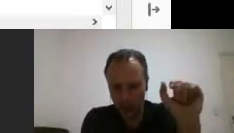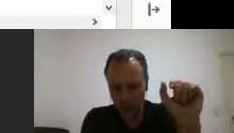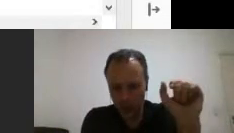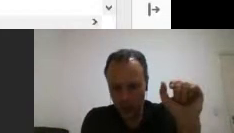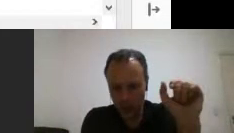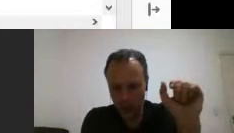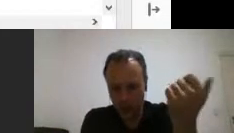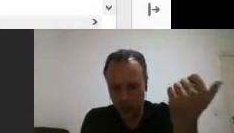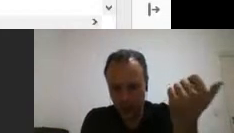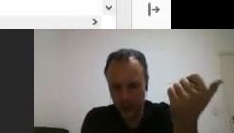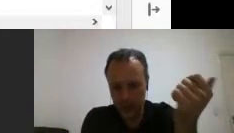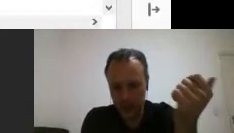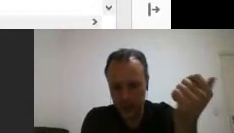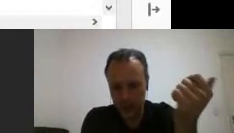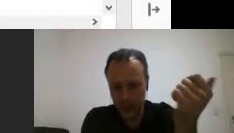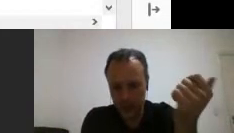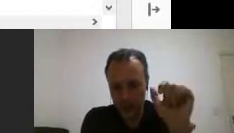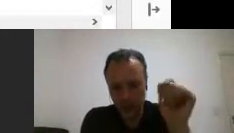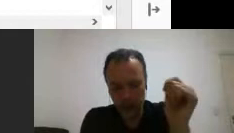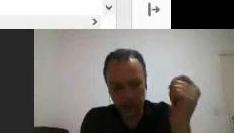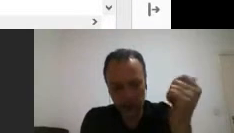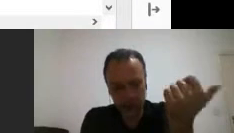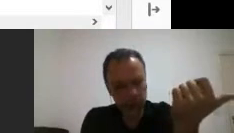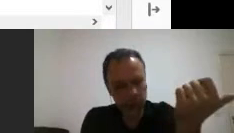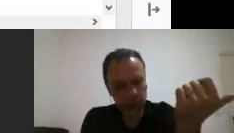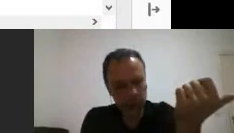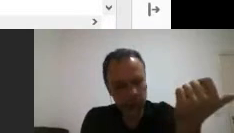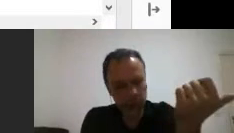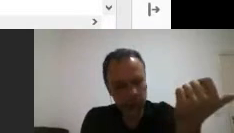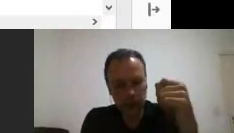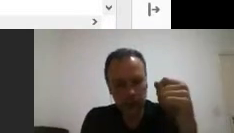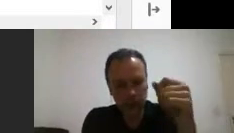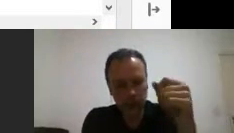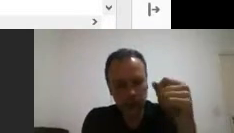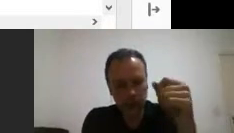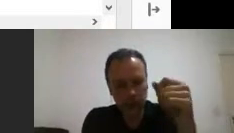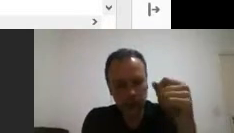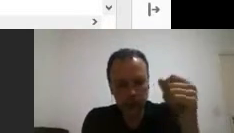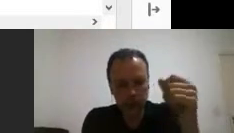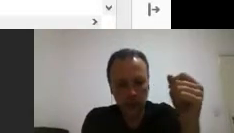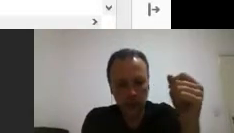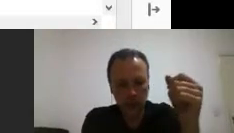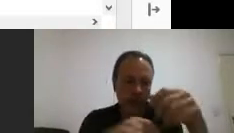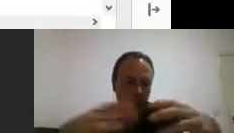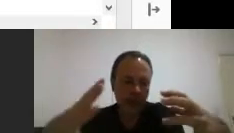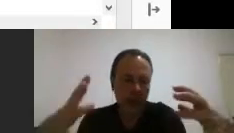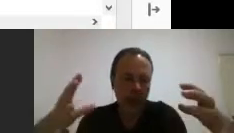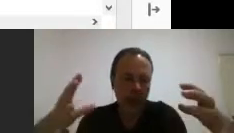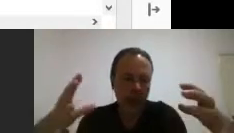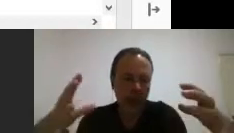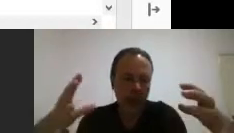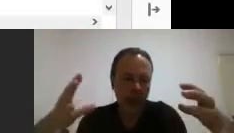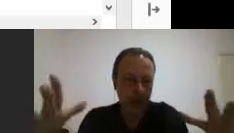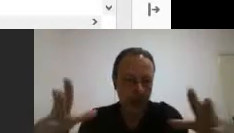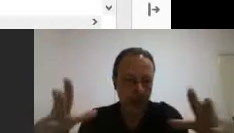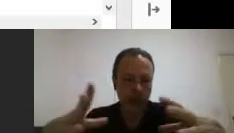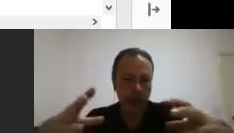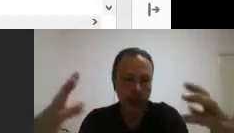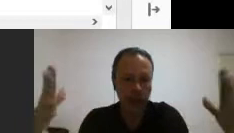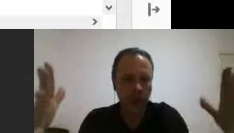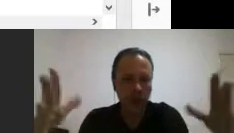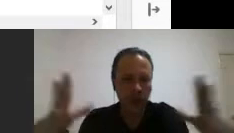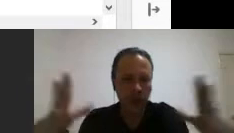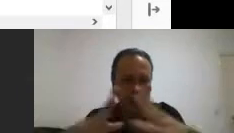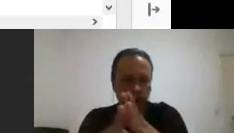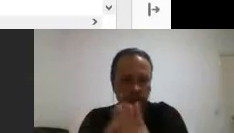maiores, né? Ou seja, um pouco mais no sentido dar mais trabalho para desenvolver,